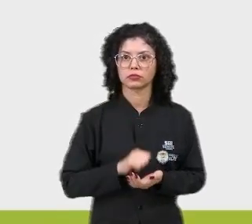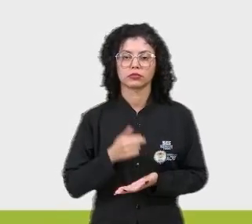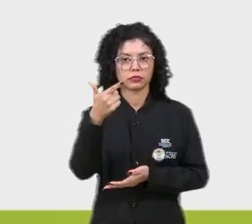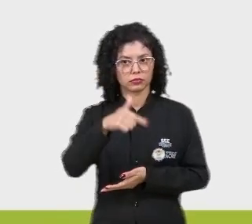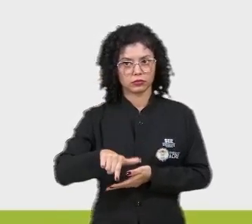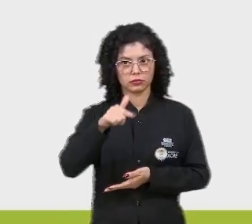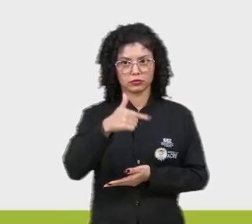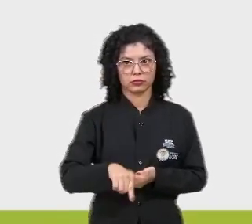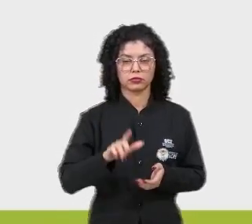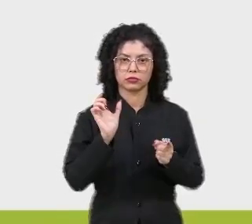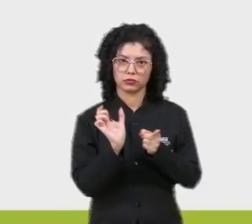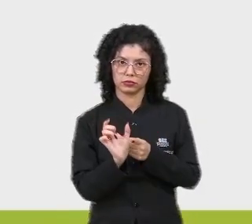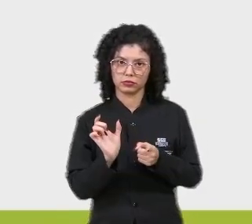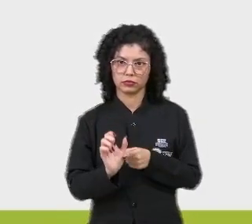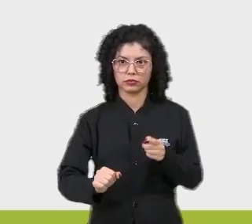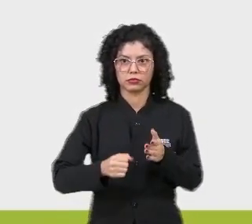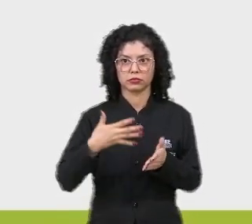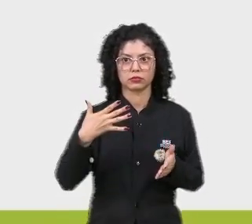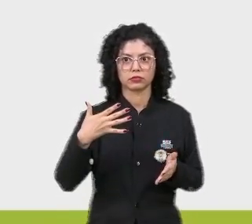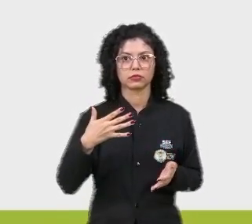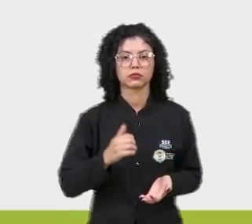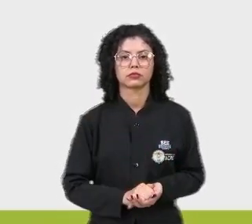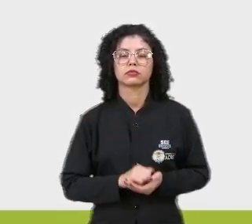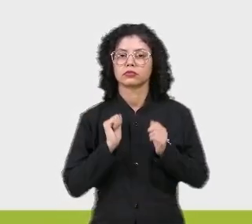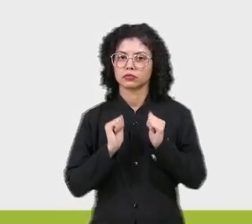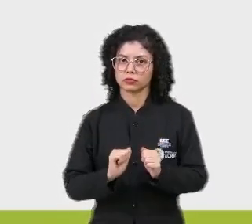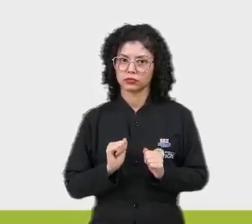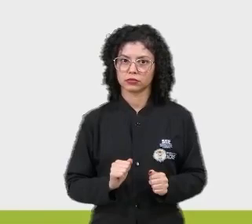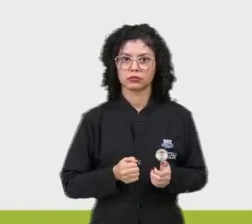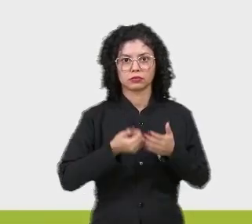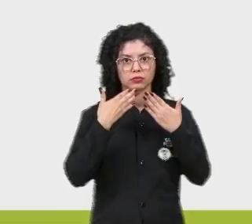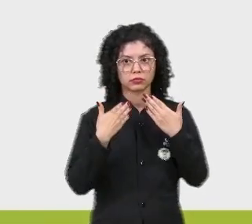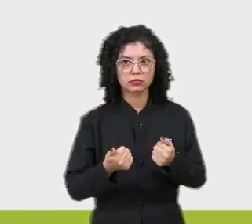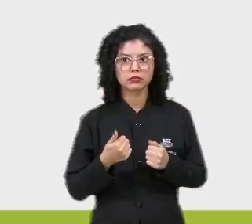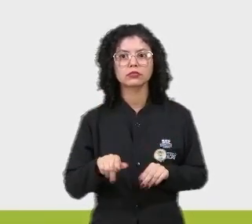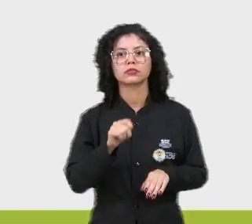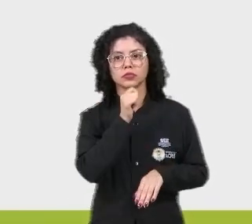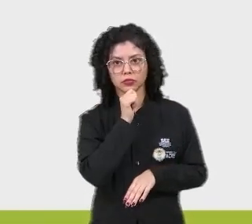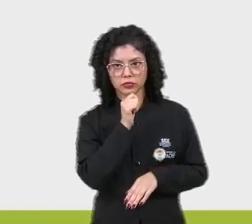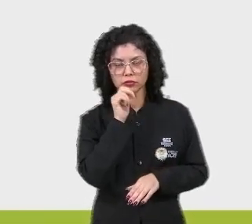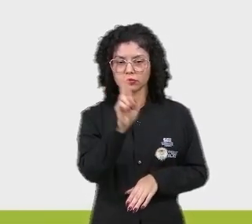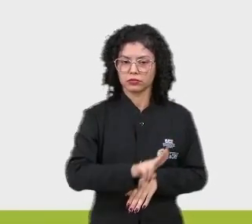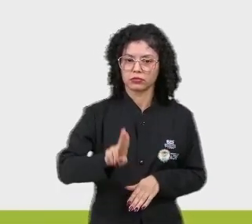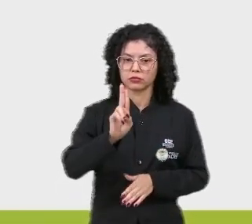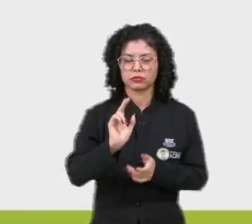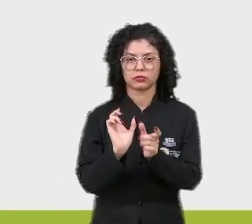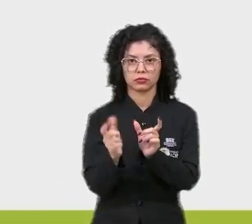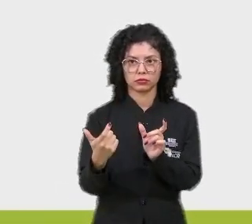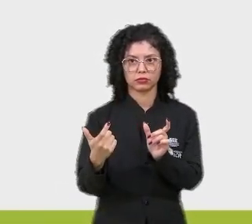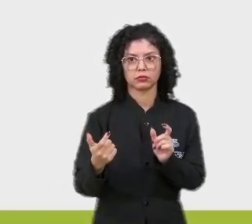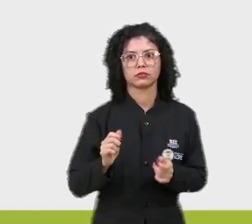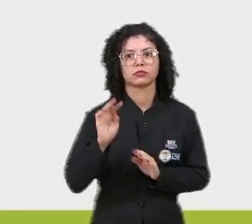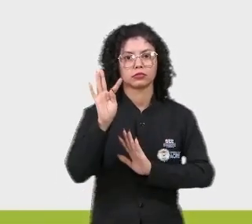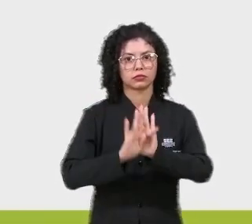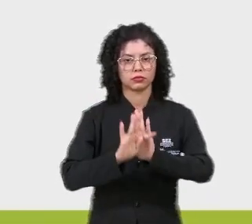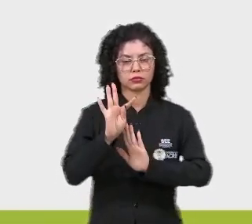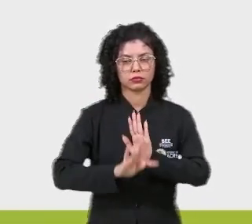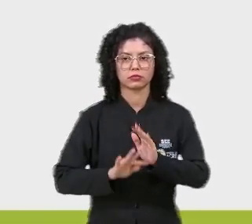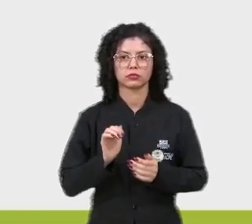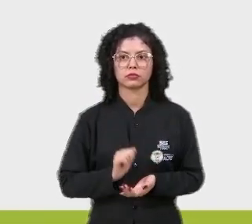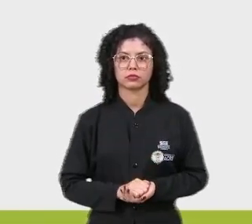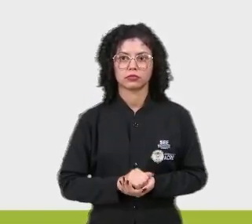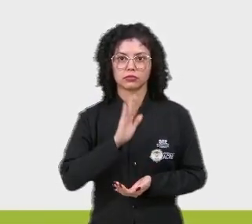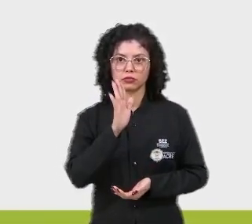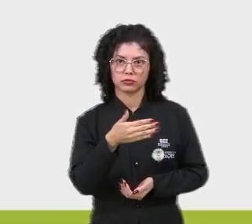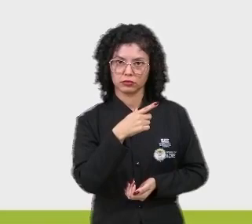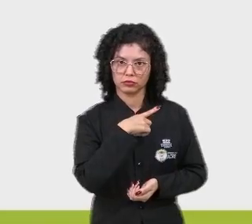repetindo e muitas palavras você pode muito bem é utilizar sinônimos ali no seu texto e